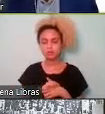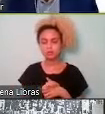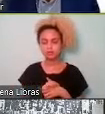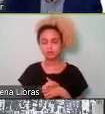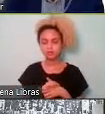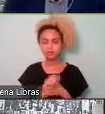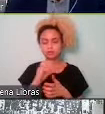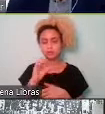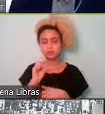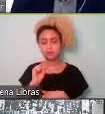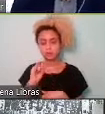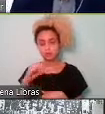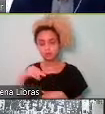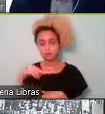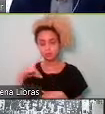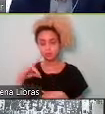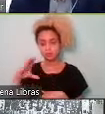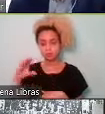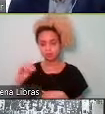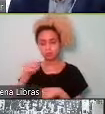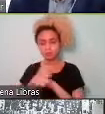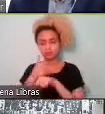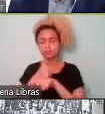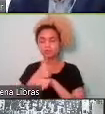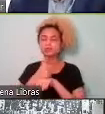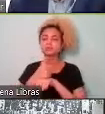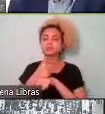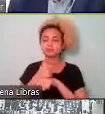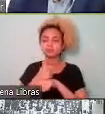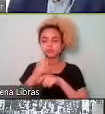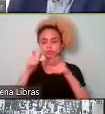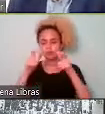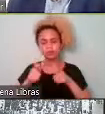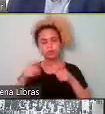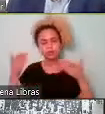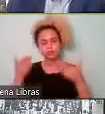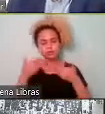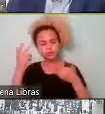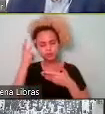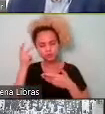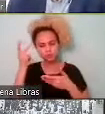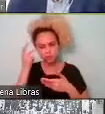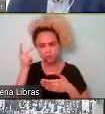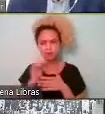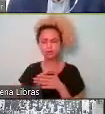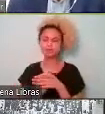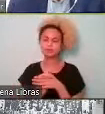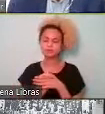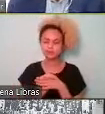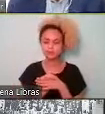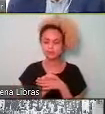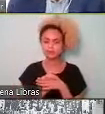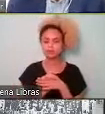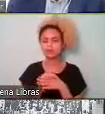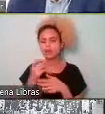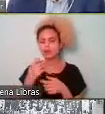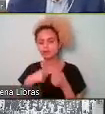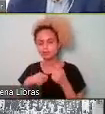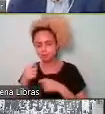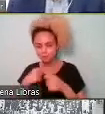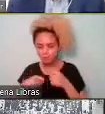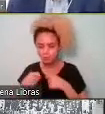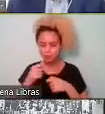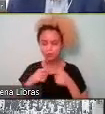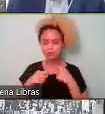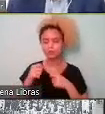Síndicos profissionais de condomínio. Hoje é muito comum, é uma tendência de administradores,